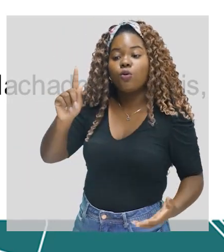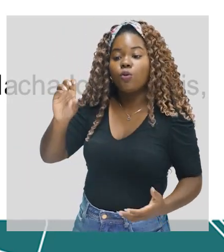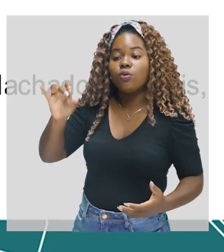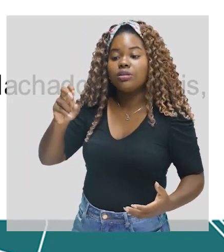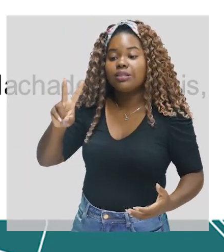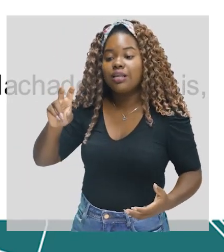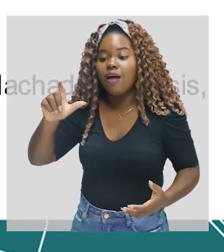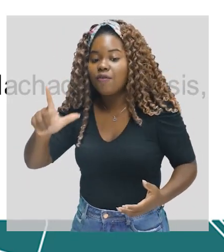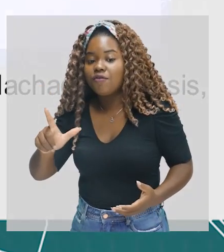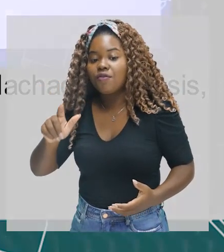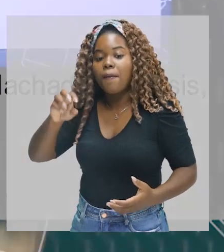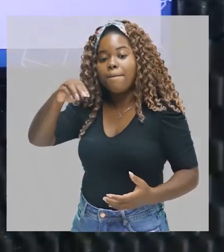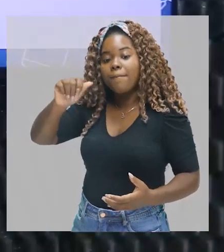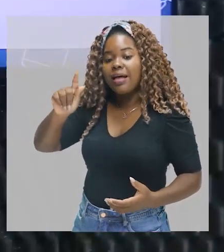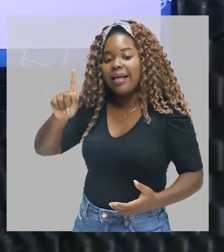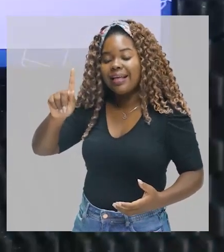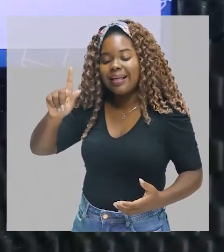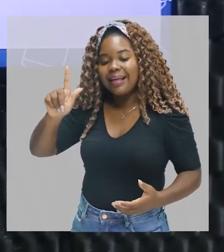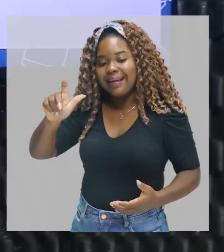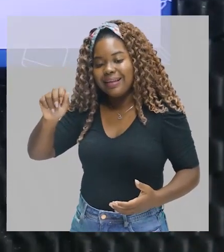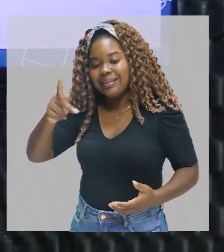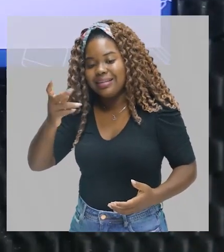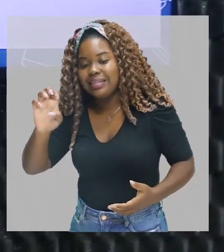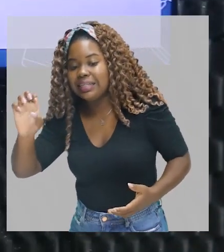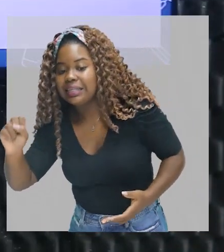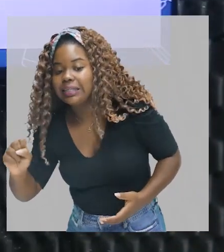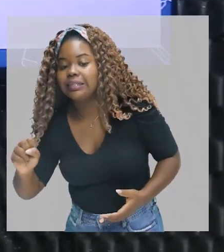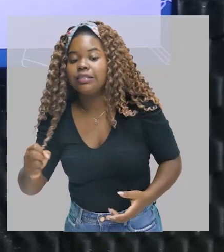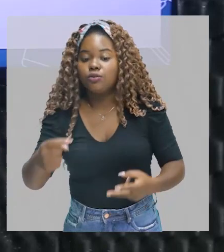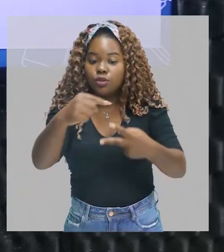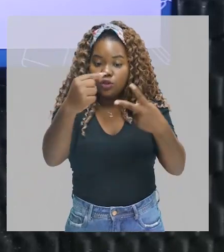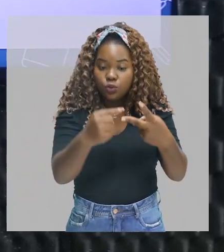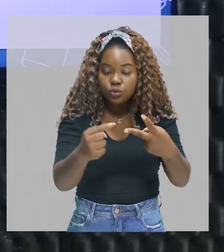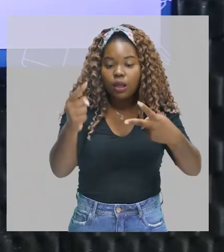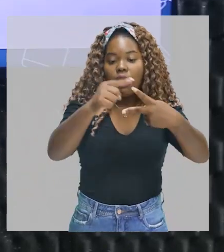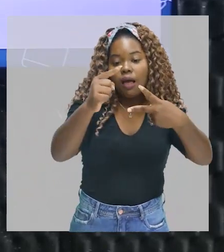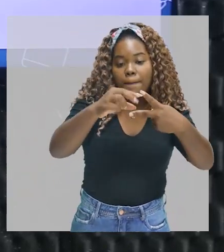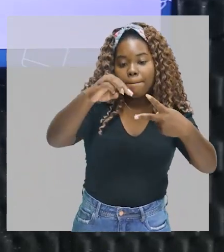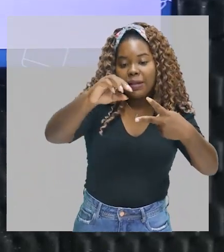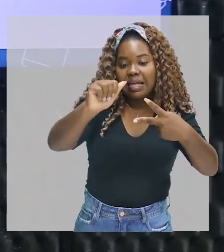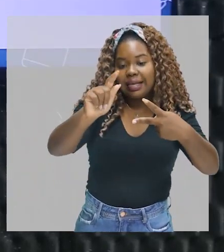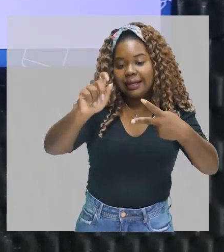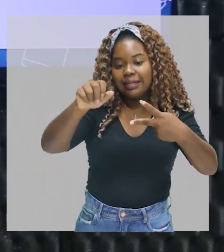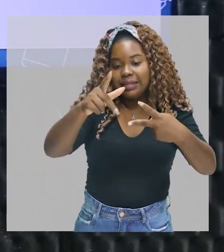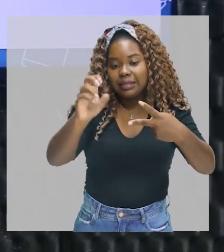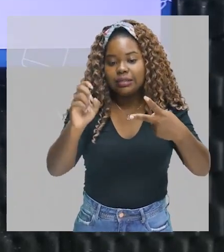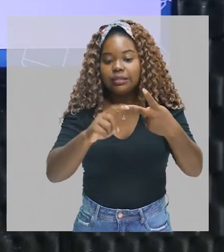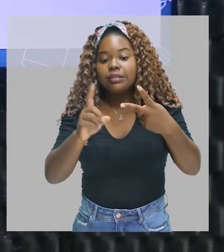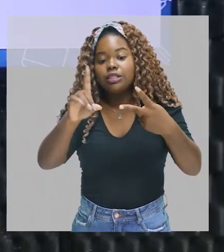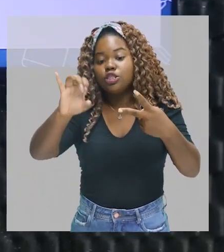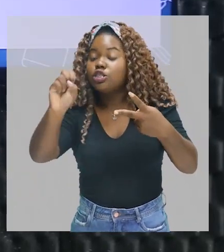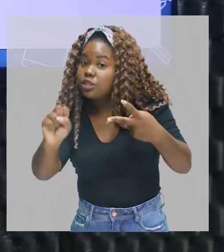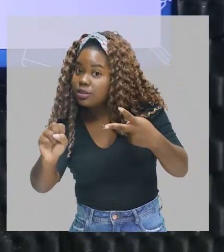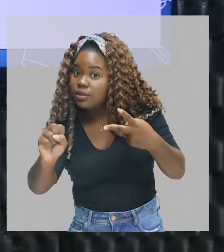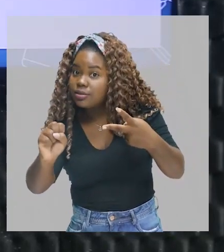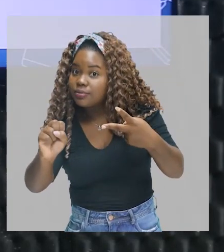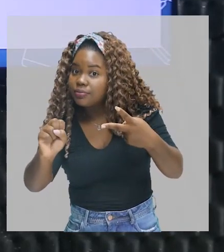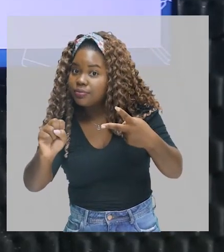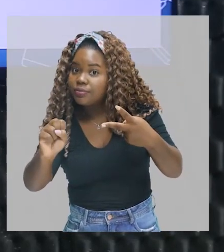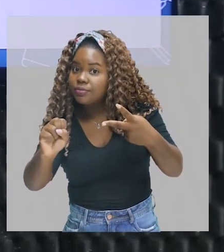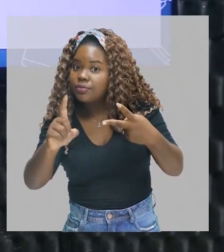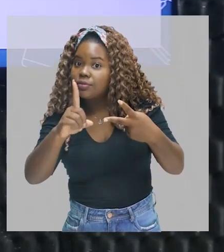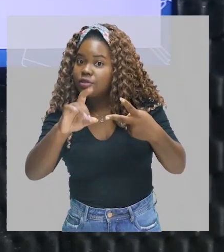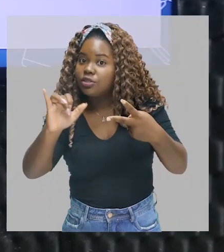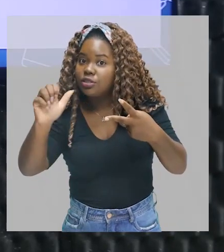você memorizar. O Gonçalves de Magalhães e o Gonçalves Dias. Aqui, ó. Eu estou falando logo do